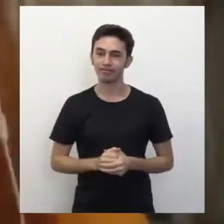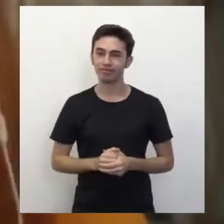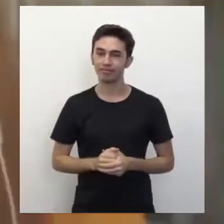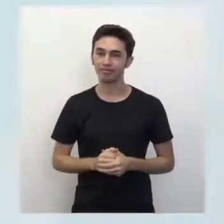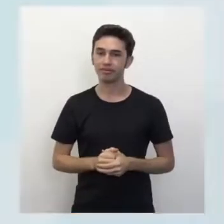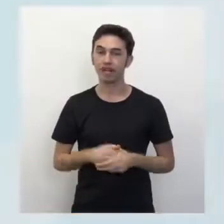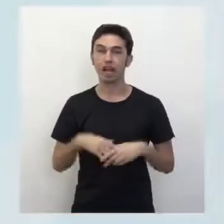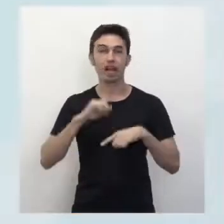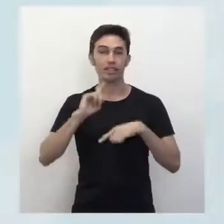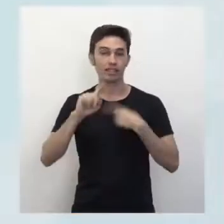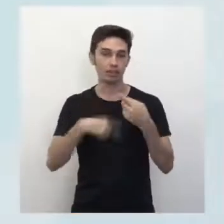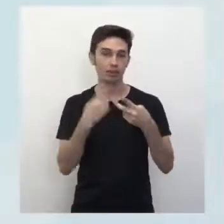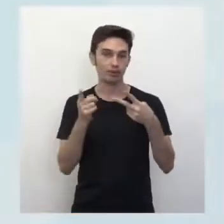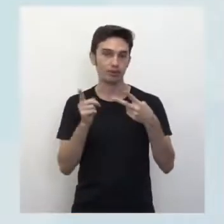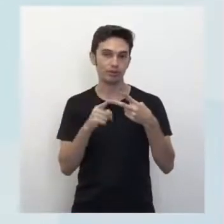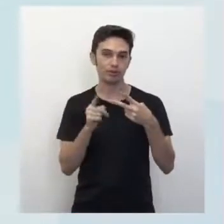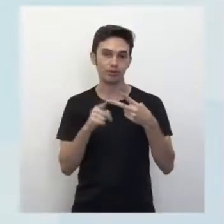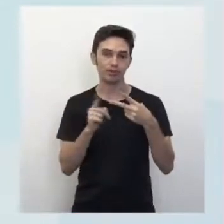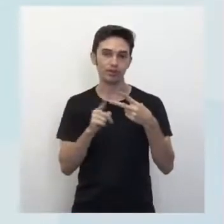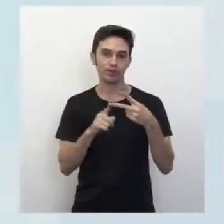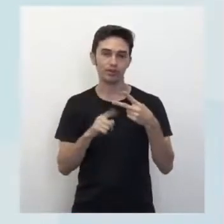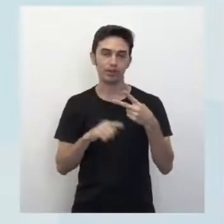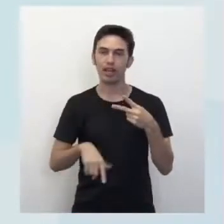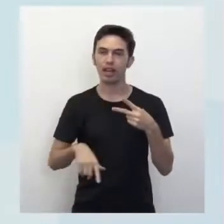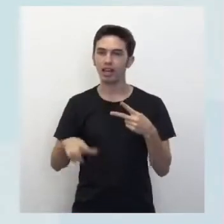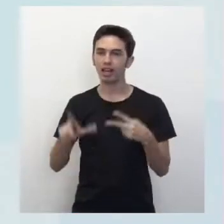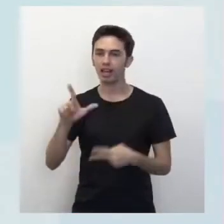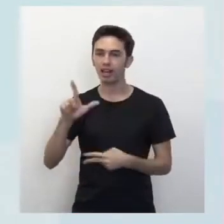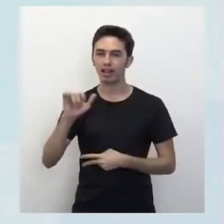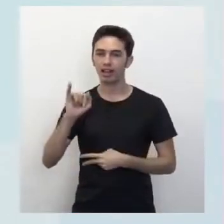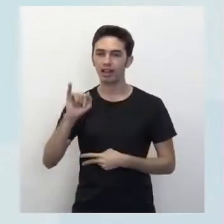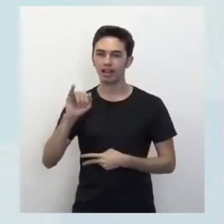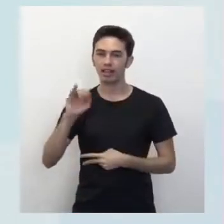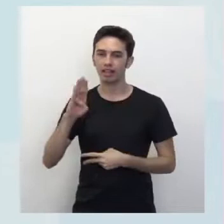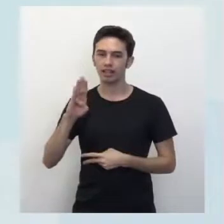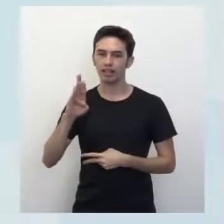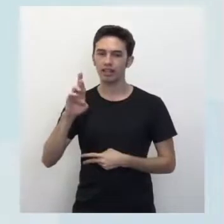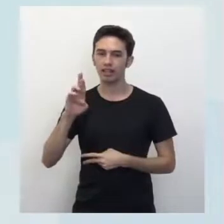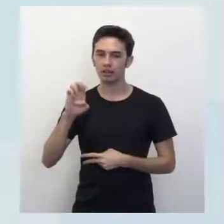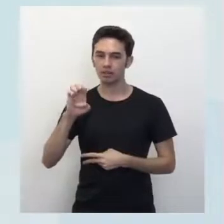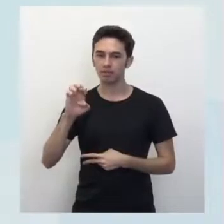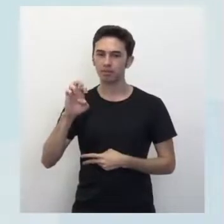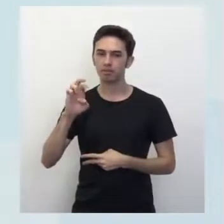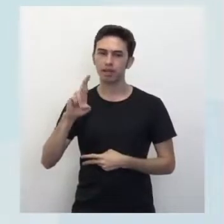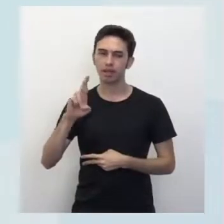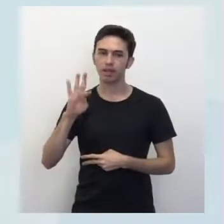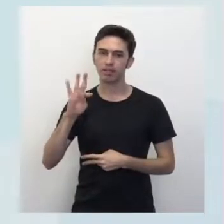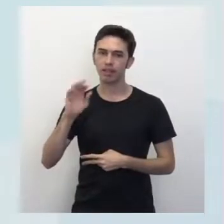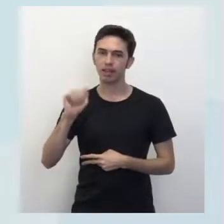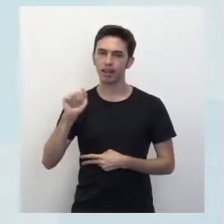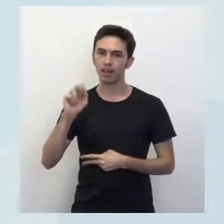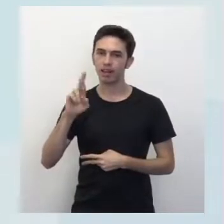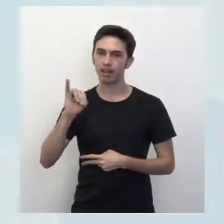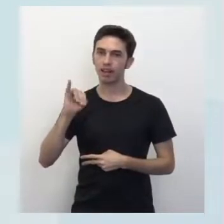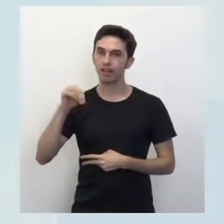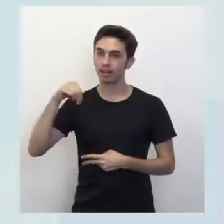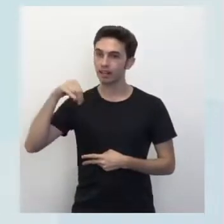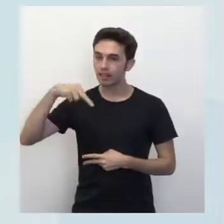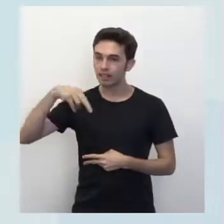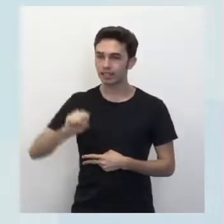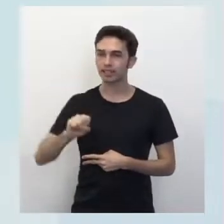Depois a gente tem uma concepção de liberdade que é o chamado libertarismo,